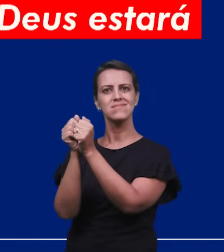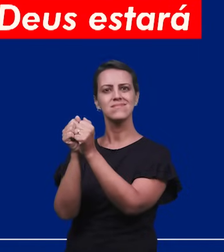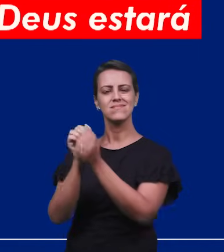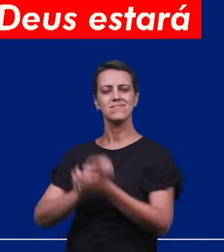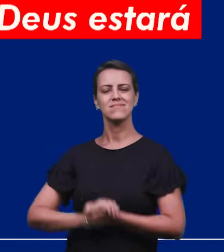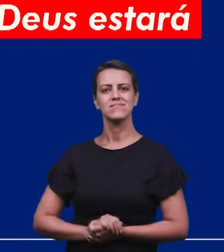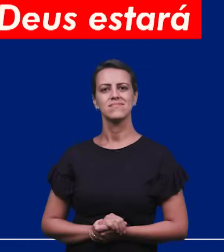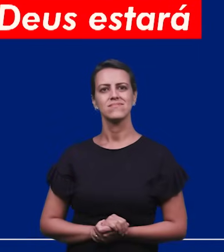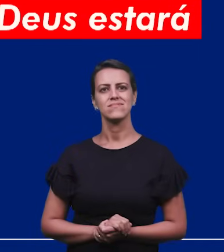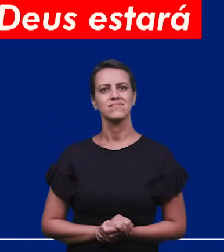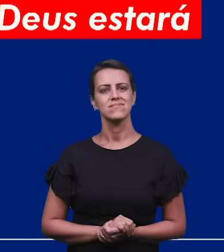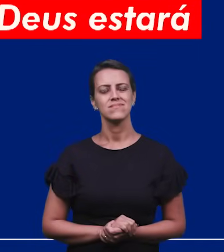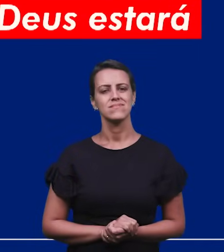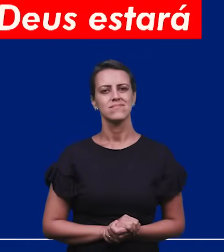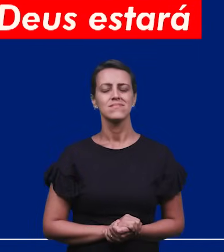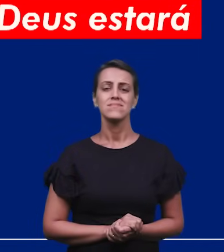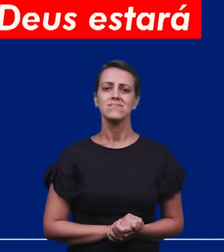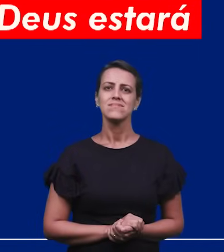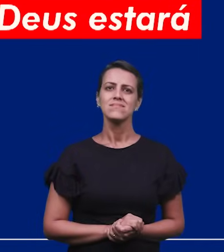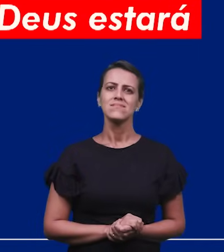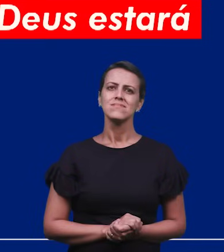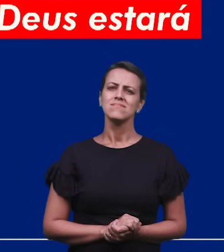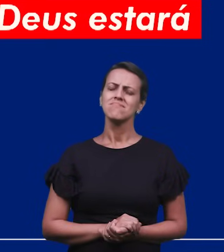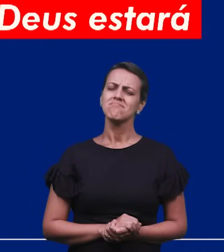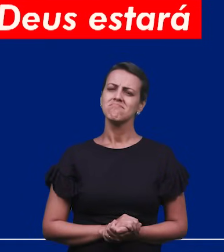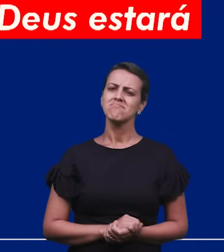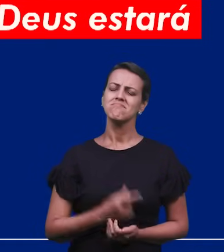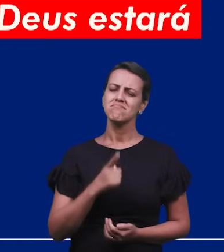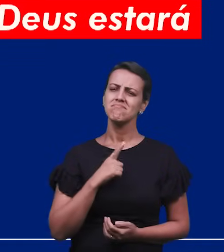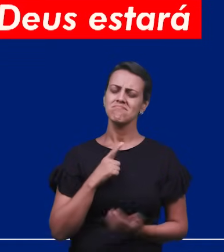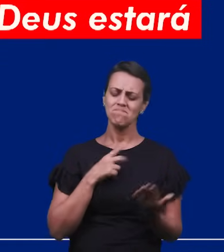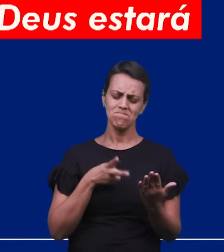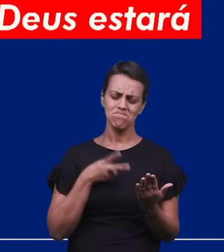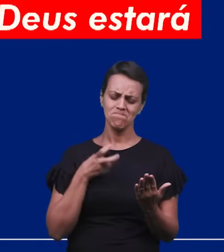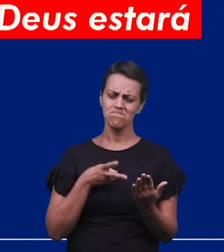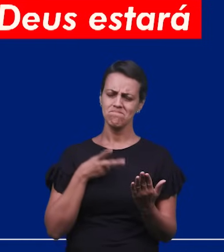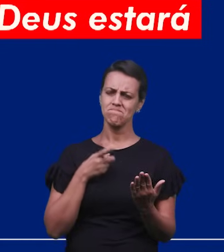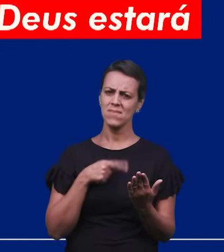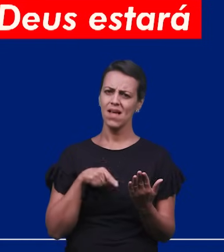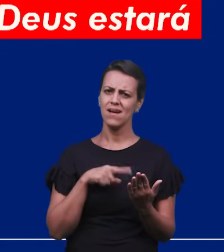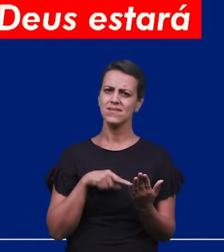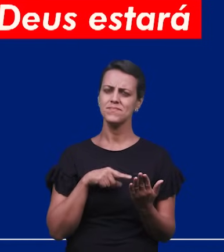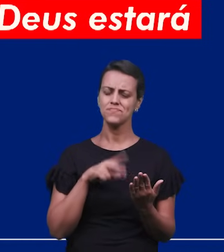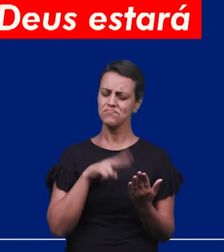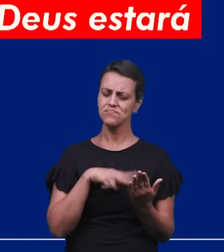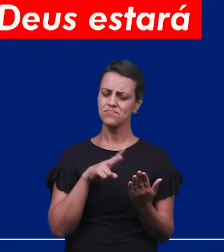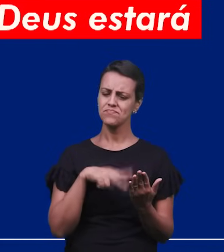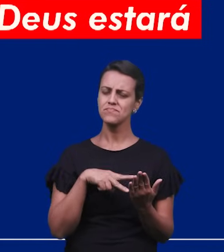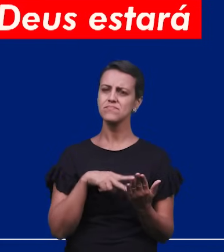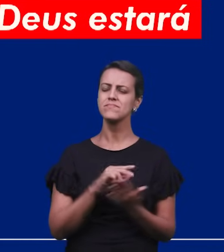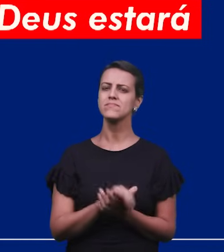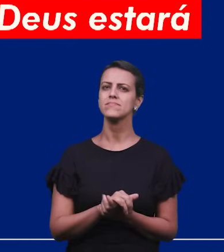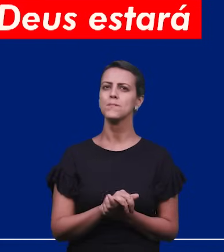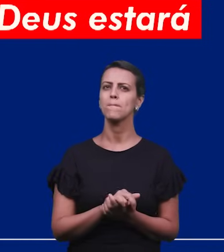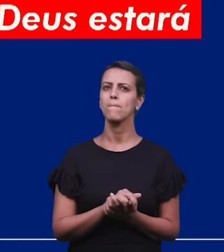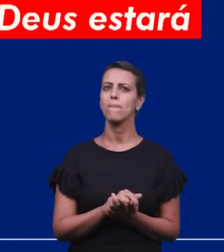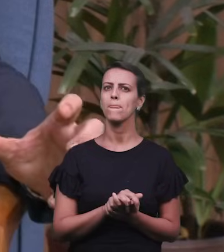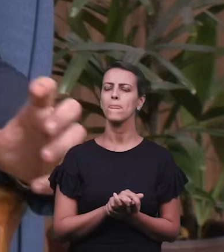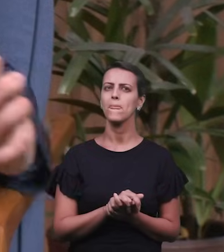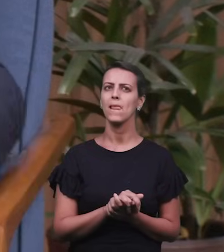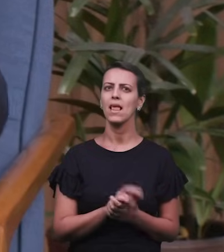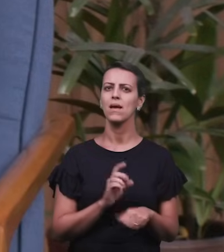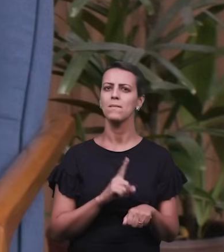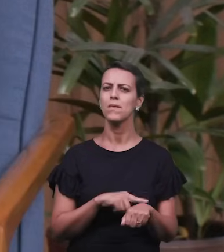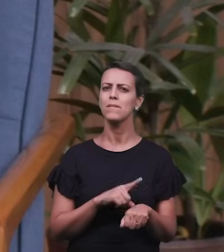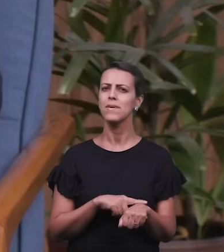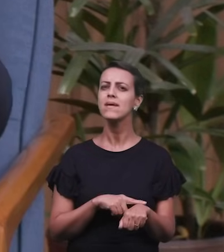o seu Deus. Tem um aspecto interessante em relação a